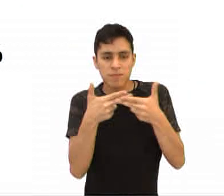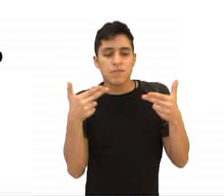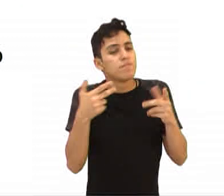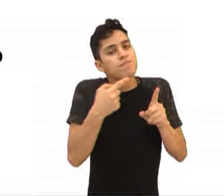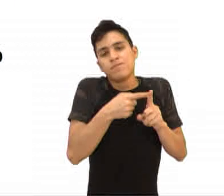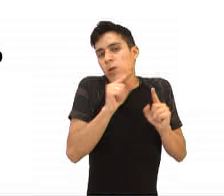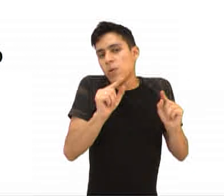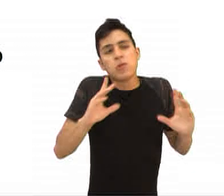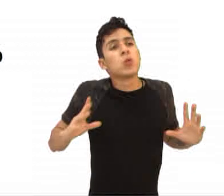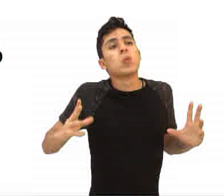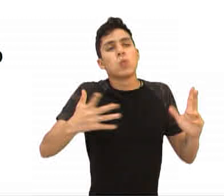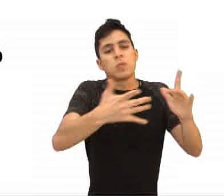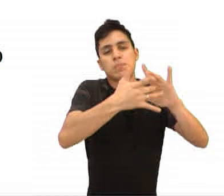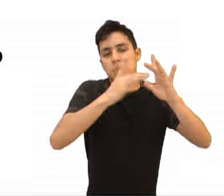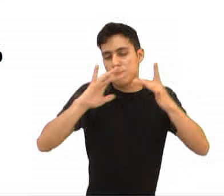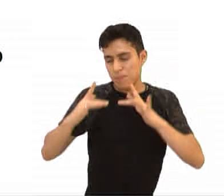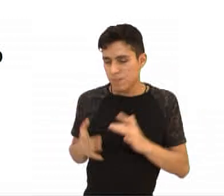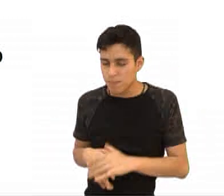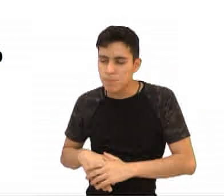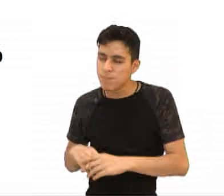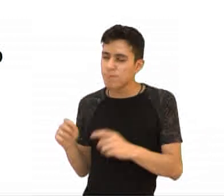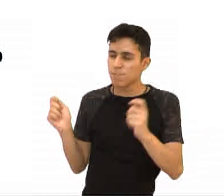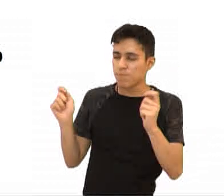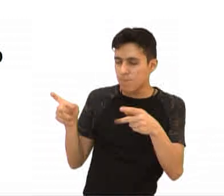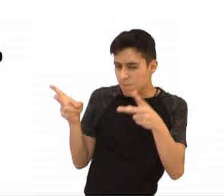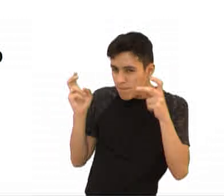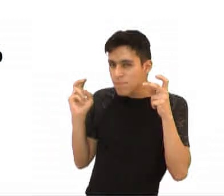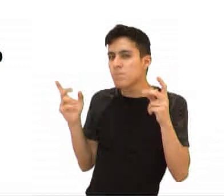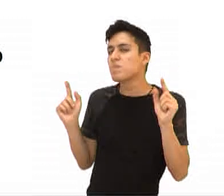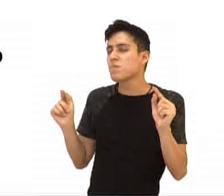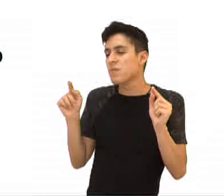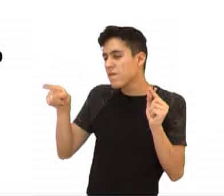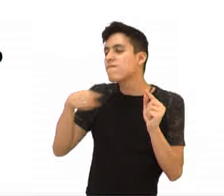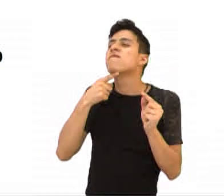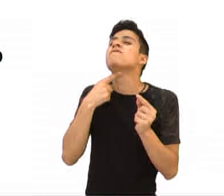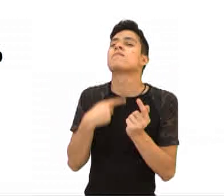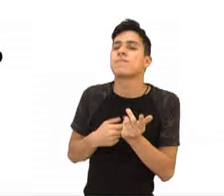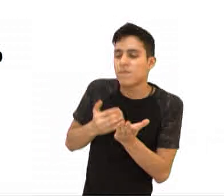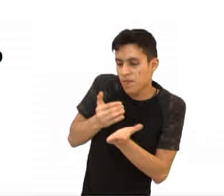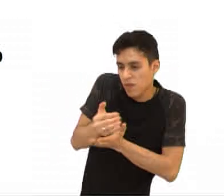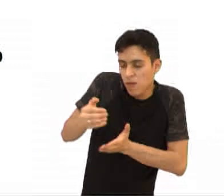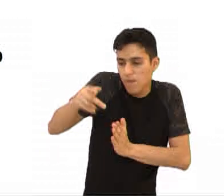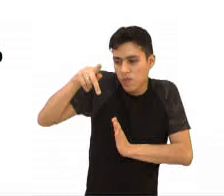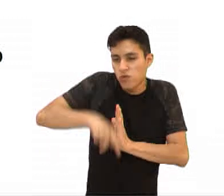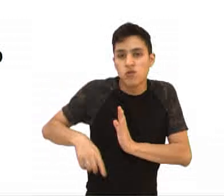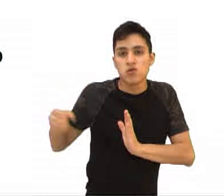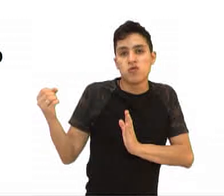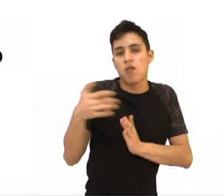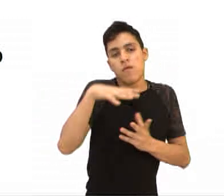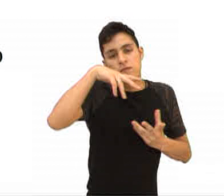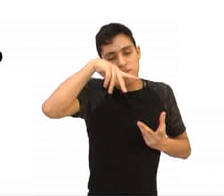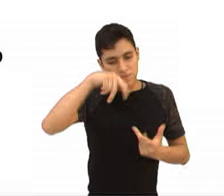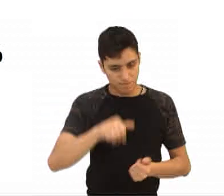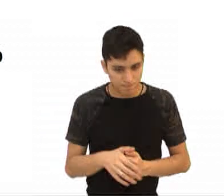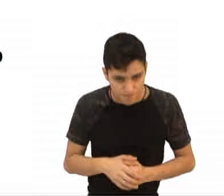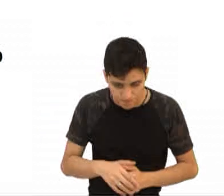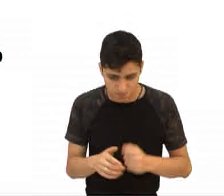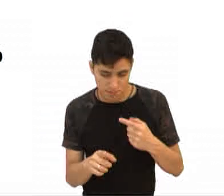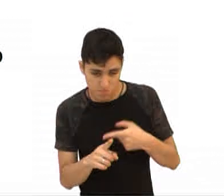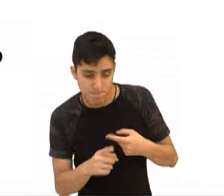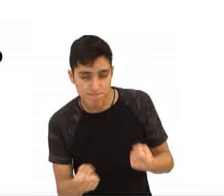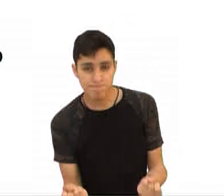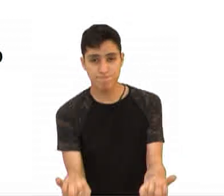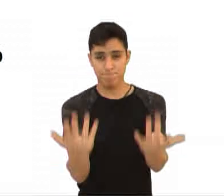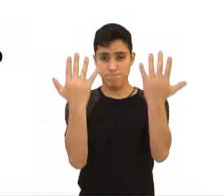conectado. Mesmo assim, era possível perceber a expectativa de dar início a um projeto ainda inédito no mundo. Com as queimadas, Miranda